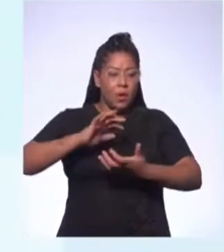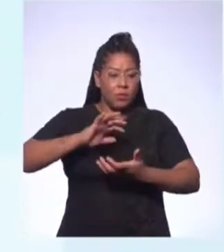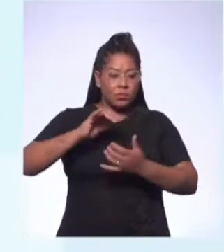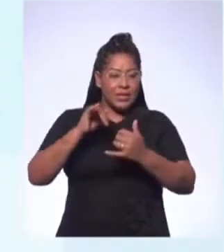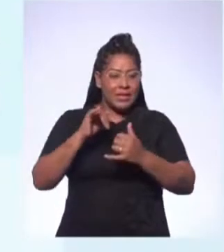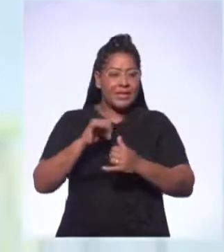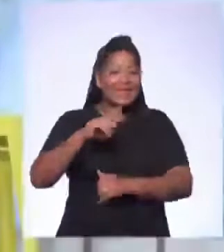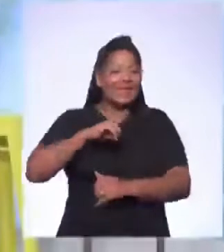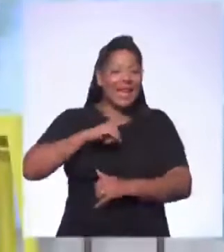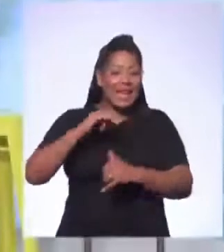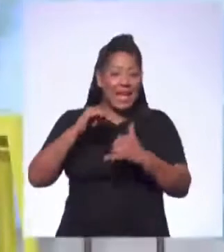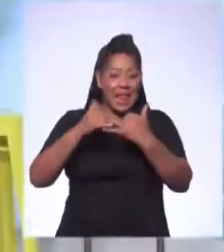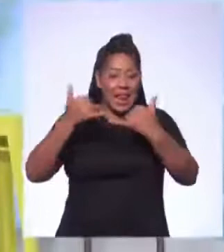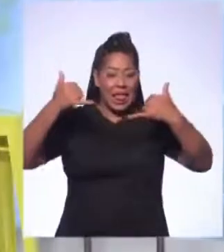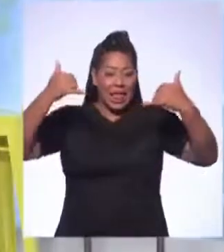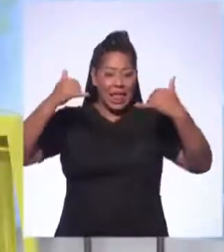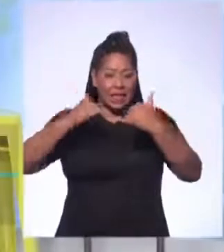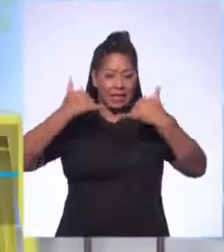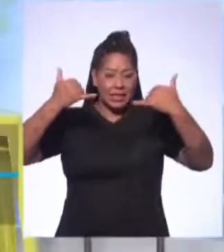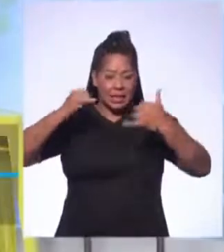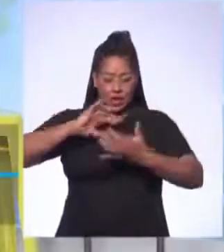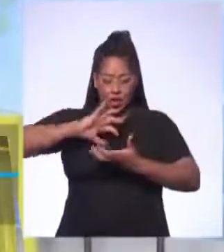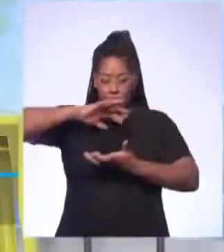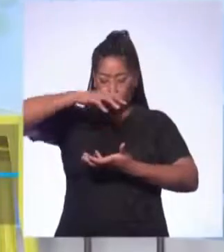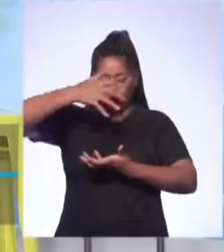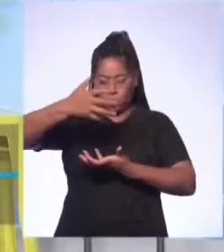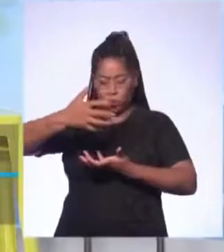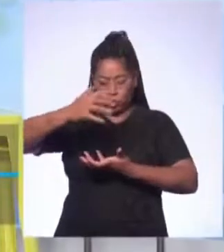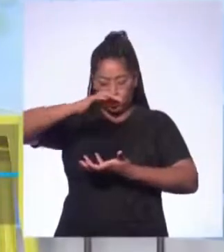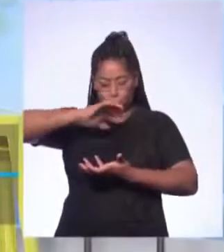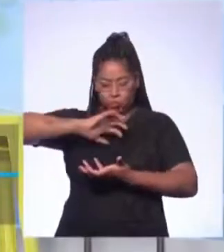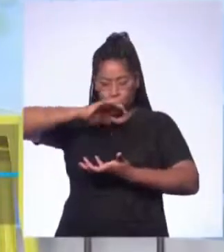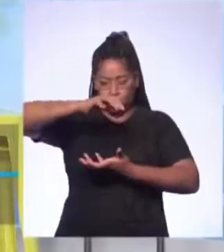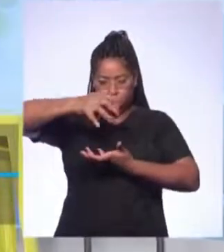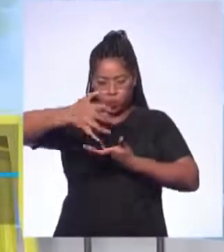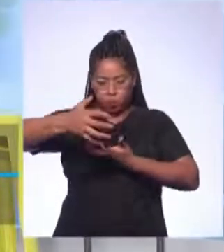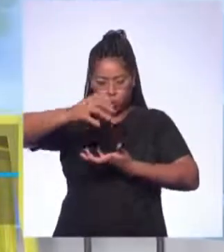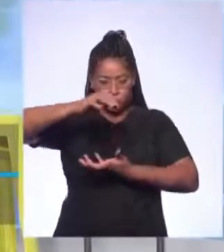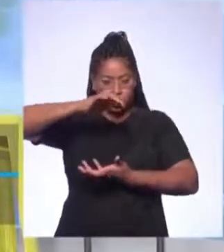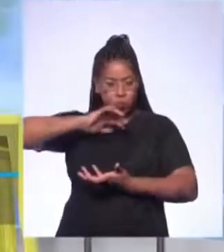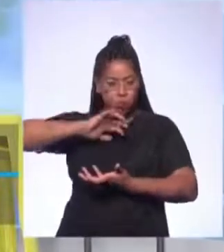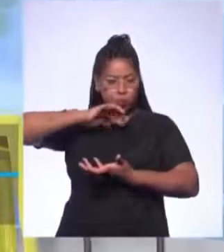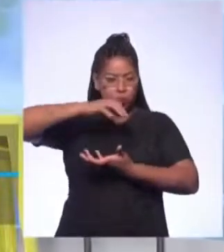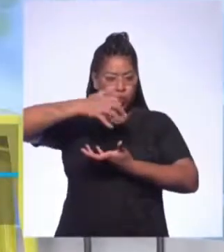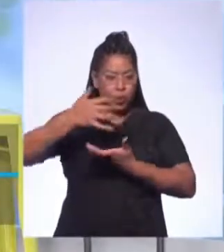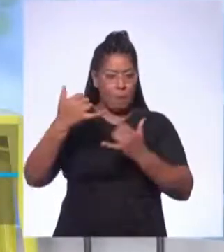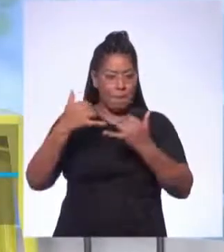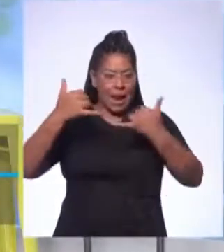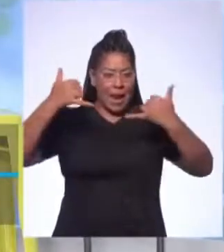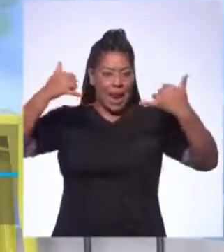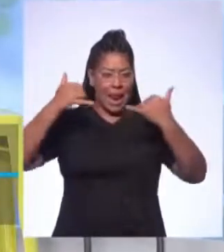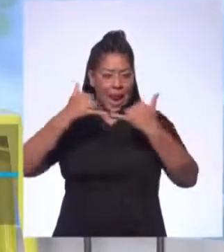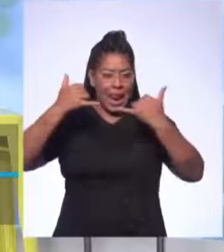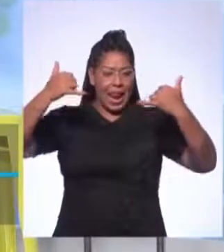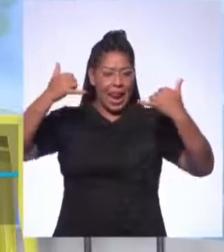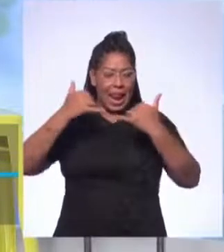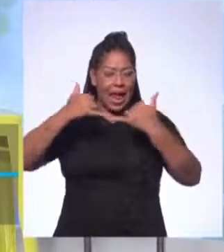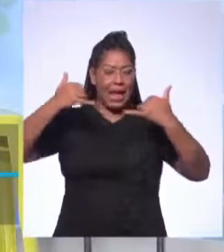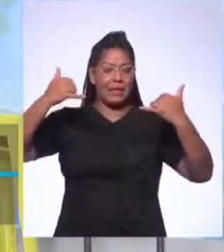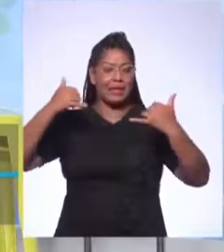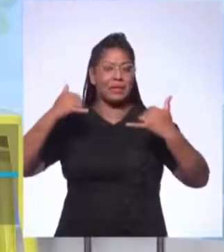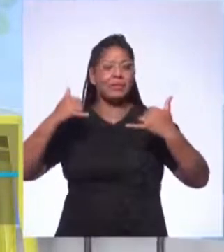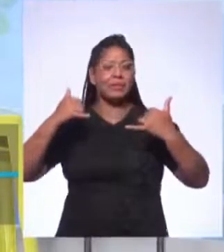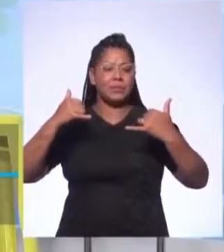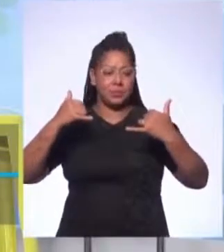esses gases, eles vão recebendo essa radiação e vão se convertendo em íons. Portanto,